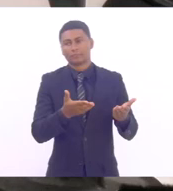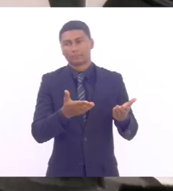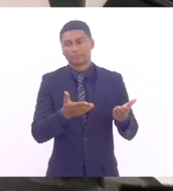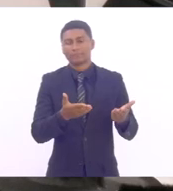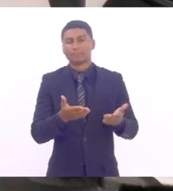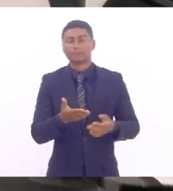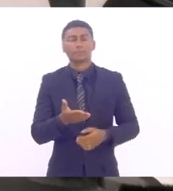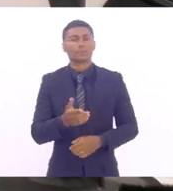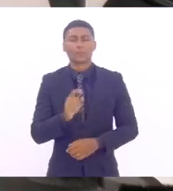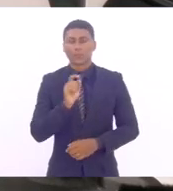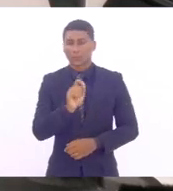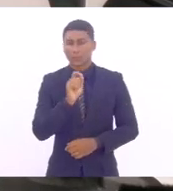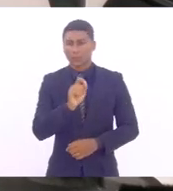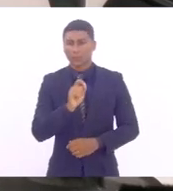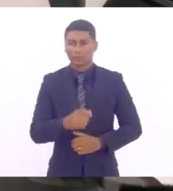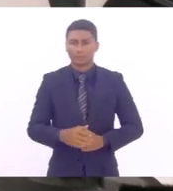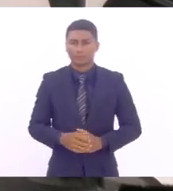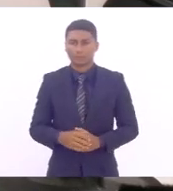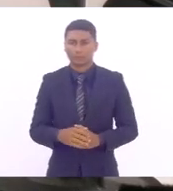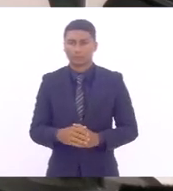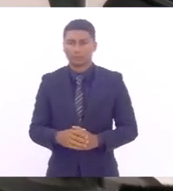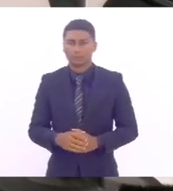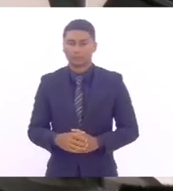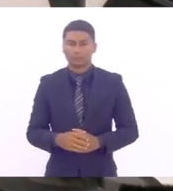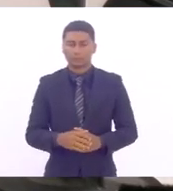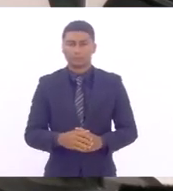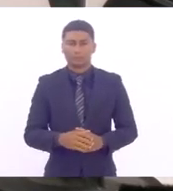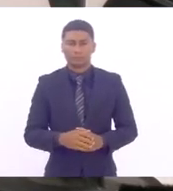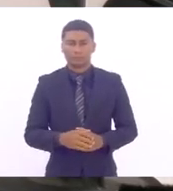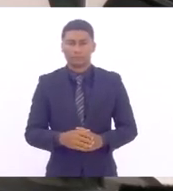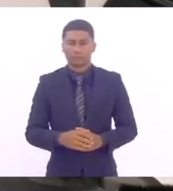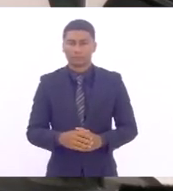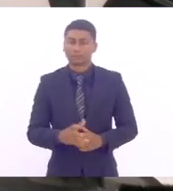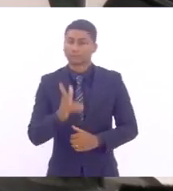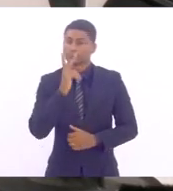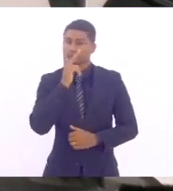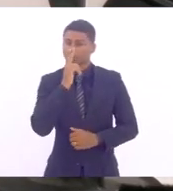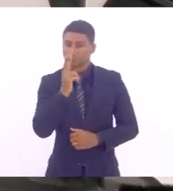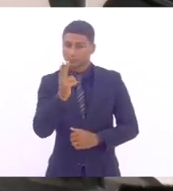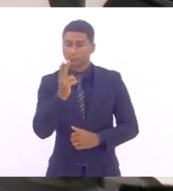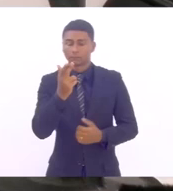vista, de competência. Por quê?